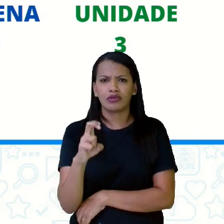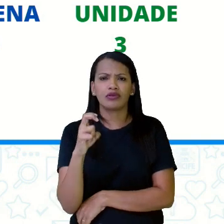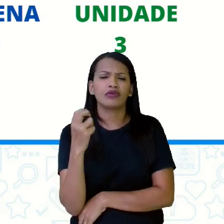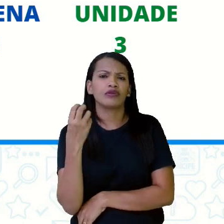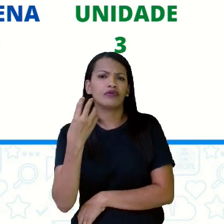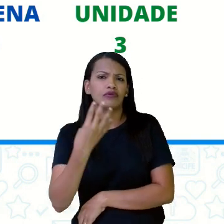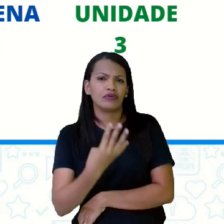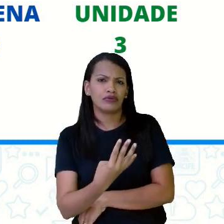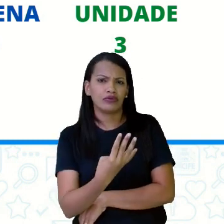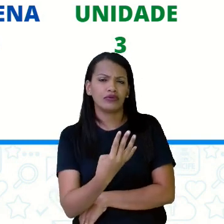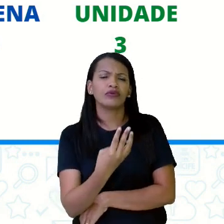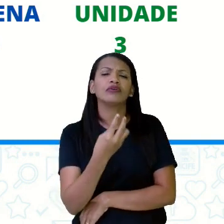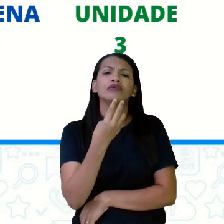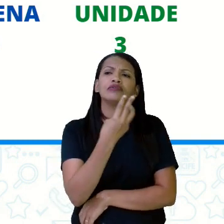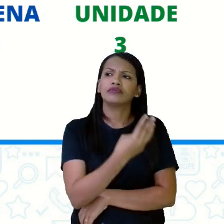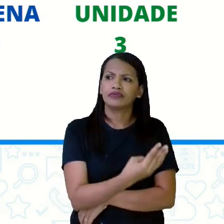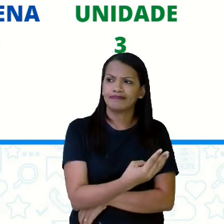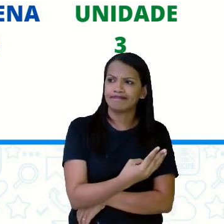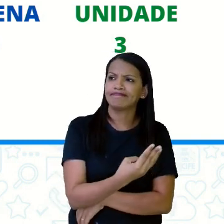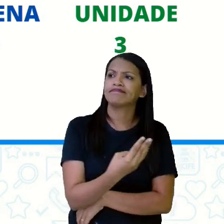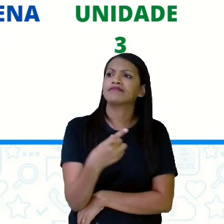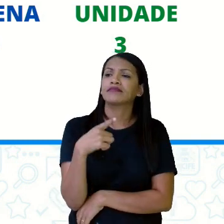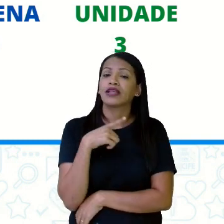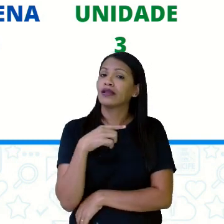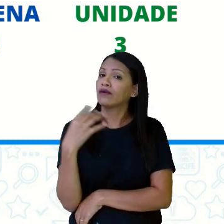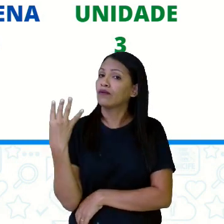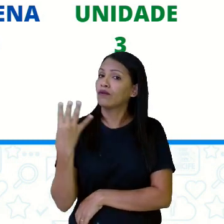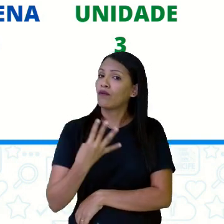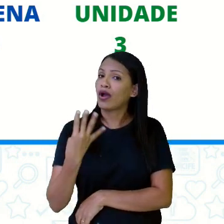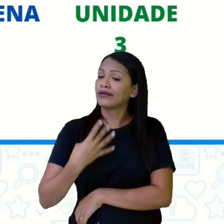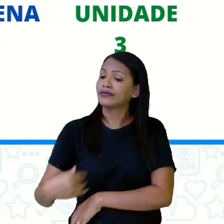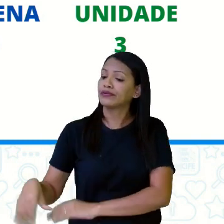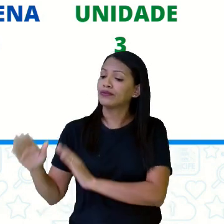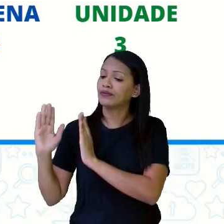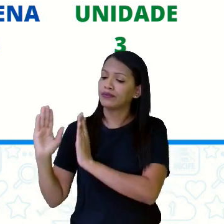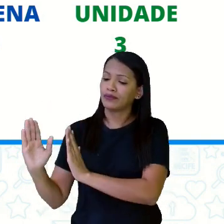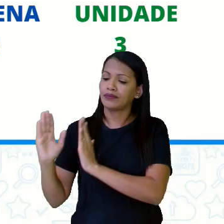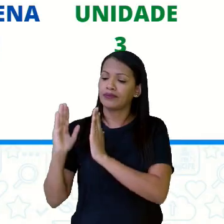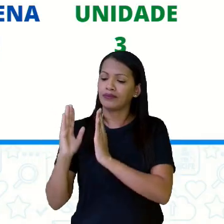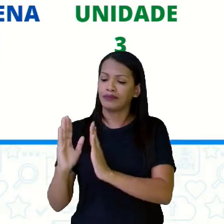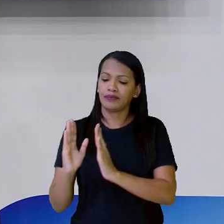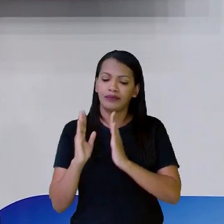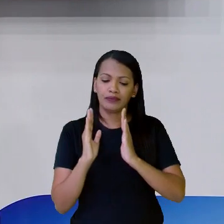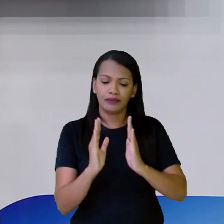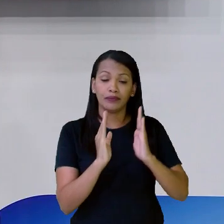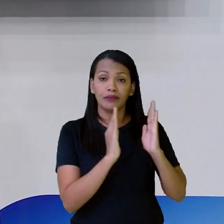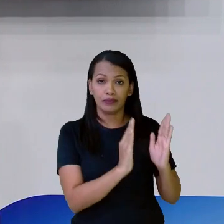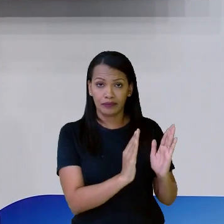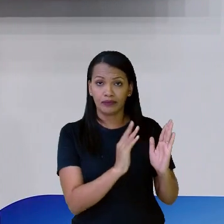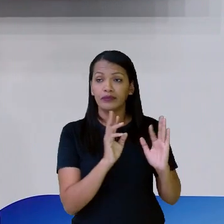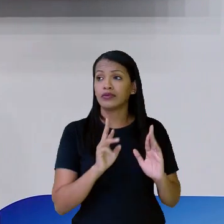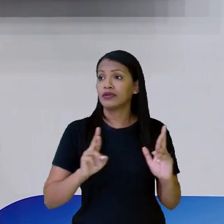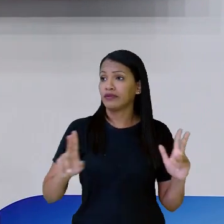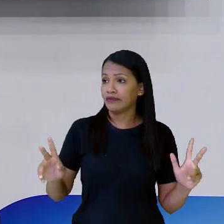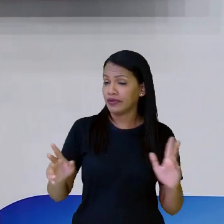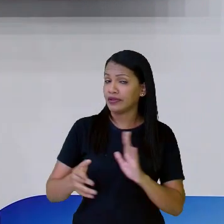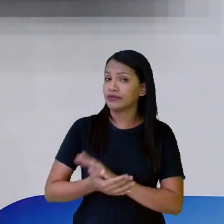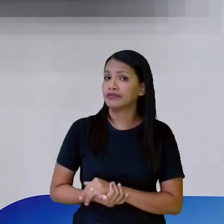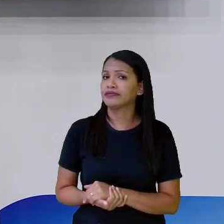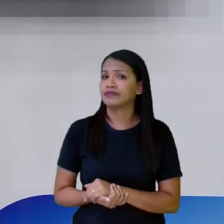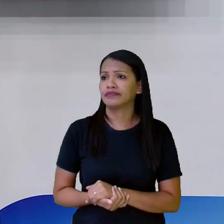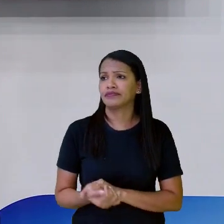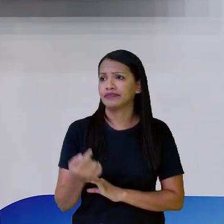3 classes eu tenho uma ordem diferente. Então, se eu disse que tem 4 ordens,